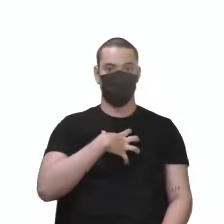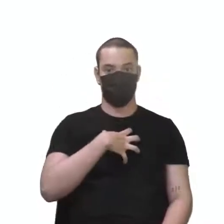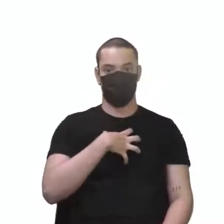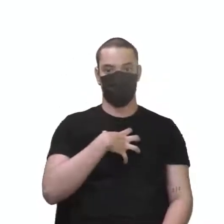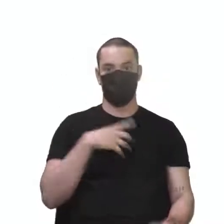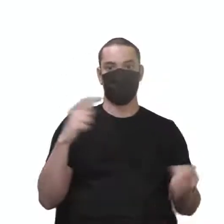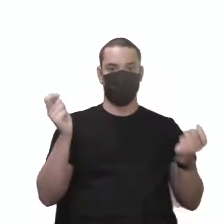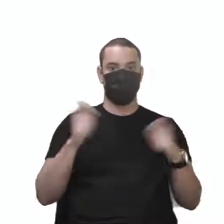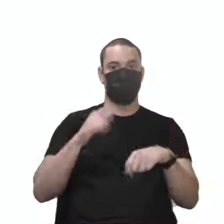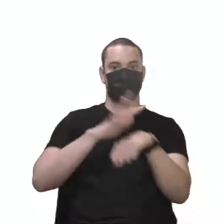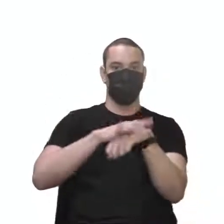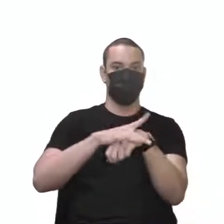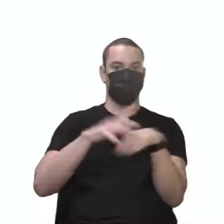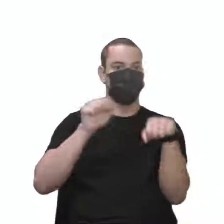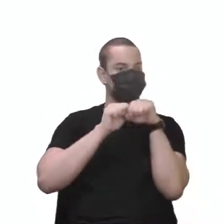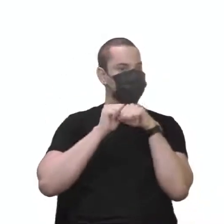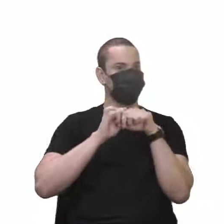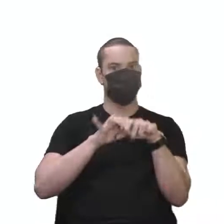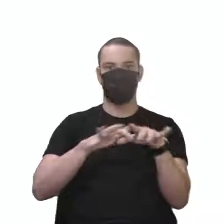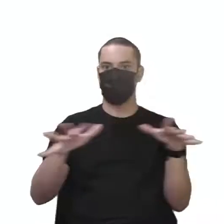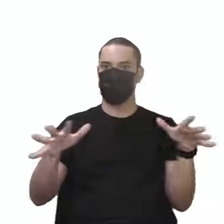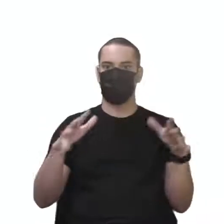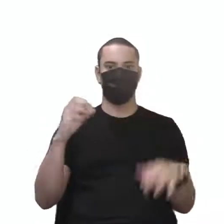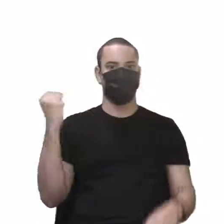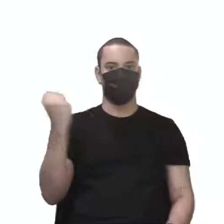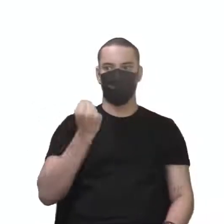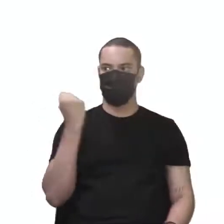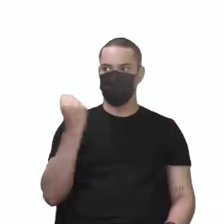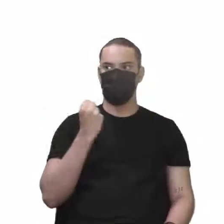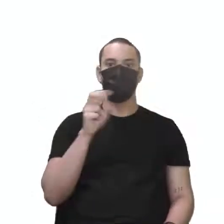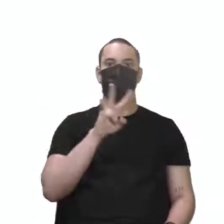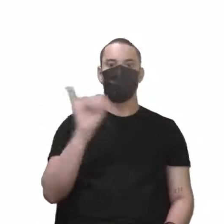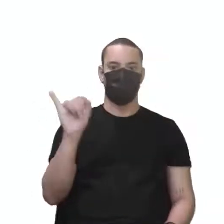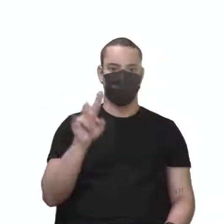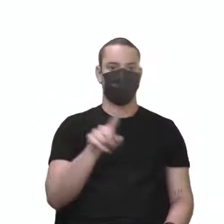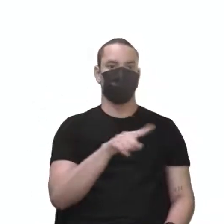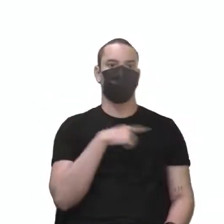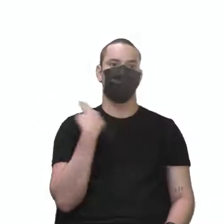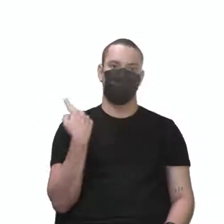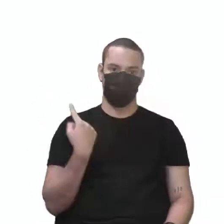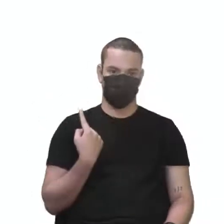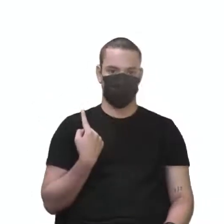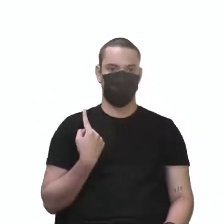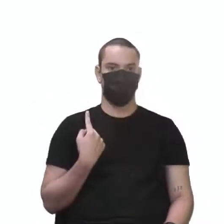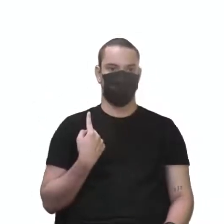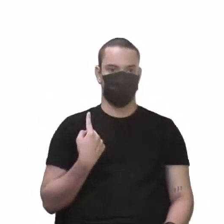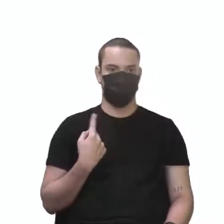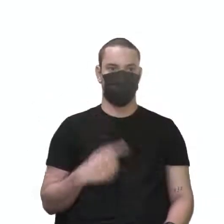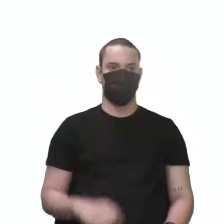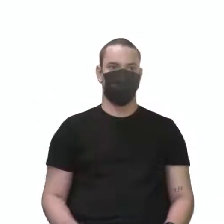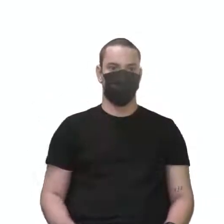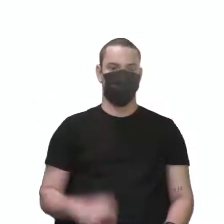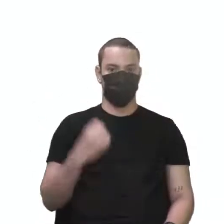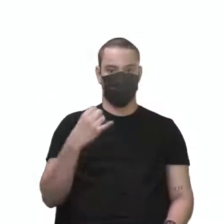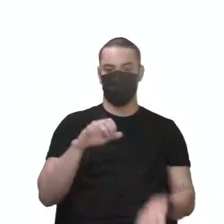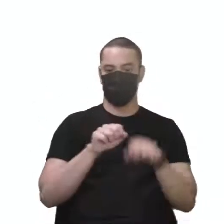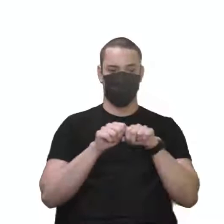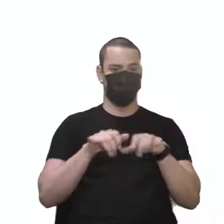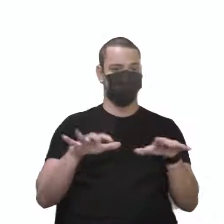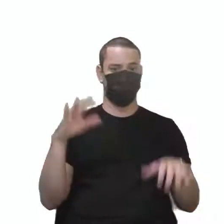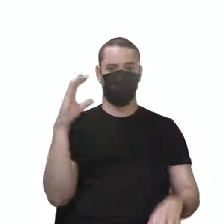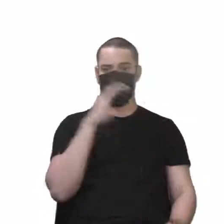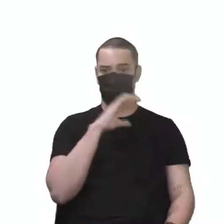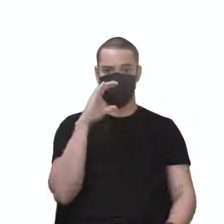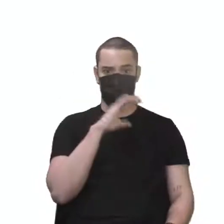a capacidade de patogenicidade dessa bactéria capsulada é muito alta. Então, eles vão morrer mesmo, eles vão causar um estrago, se reproduzem